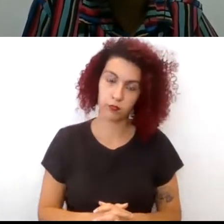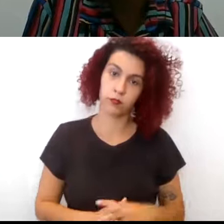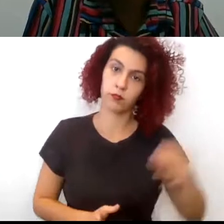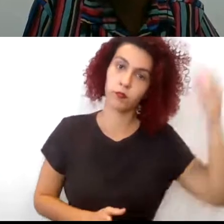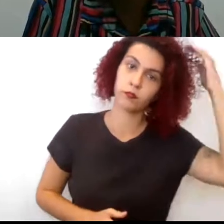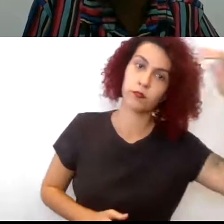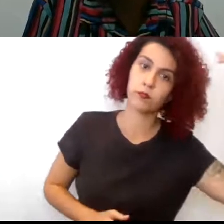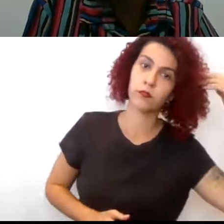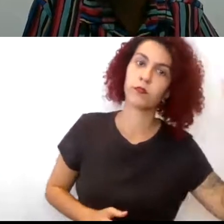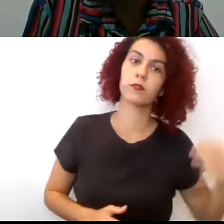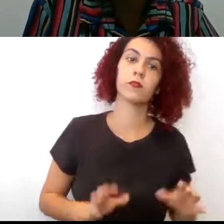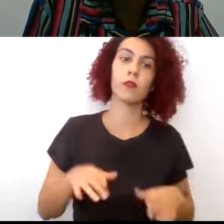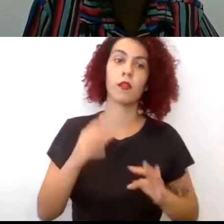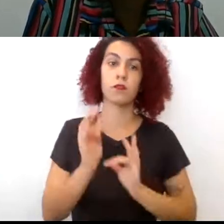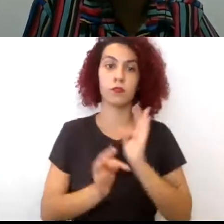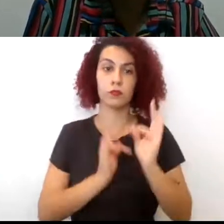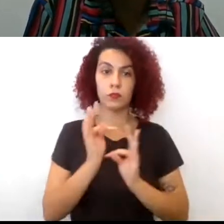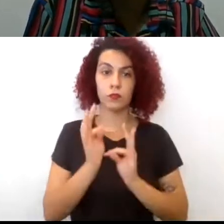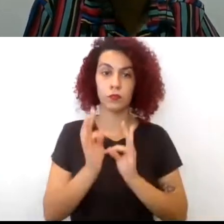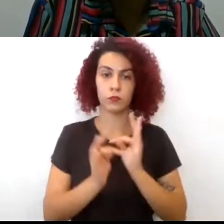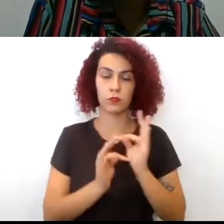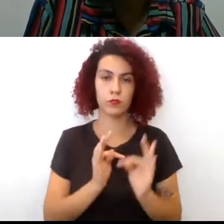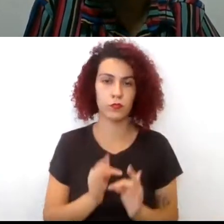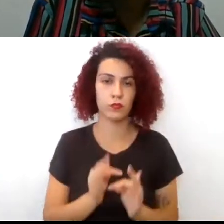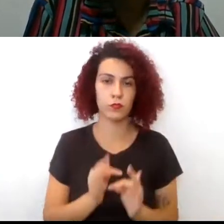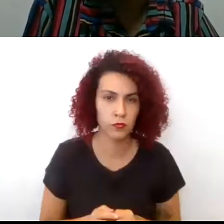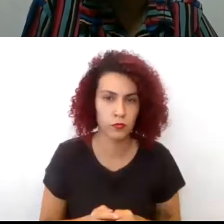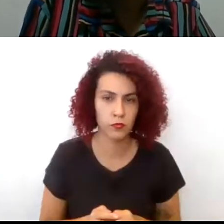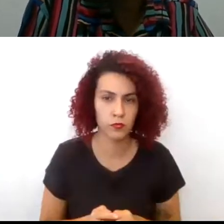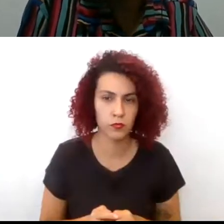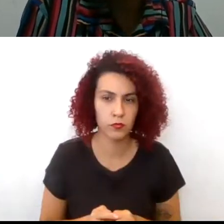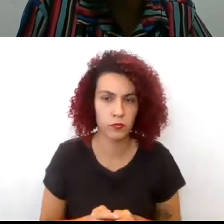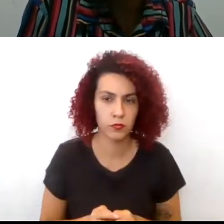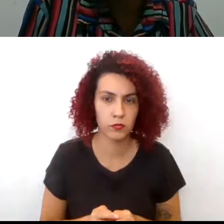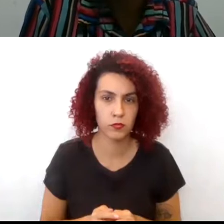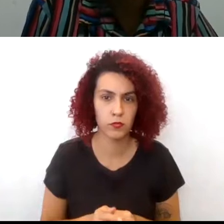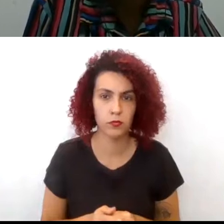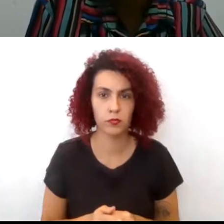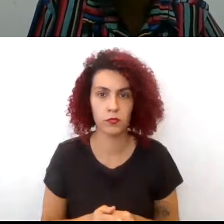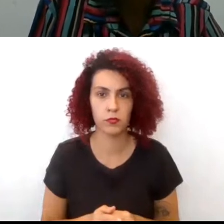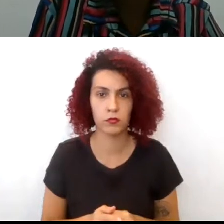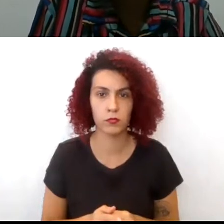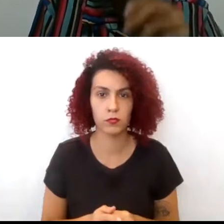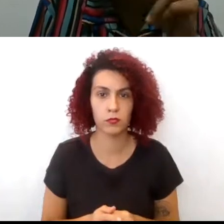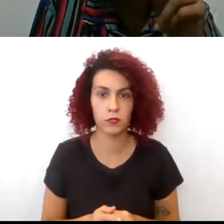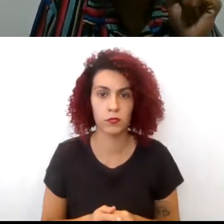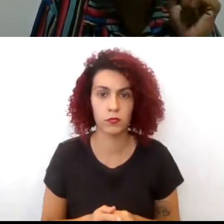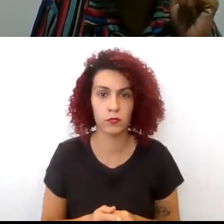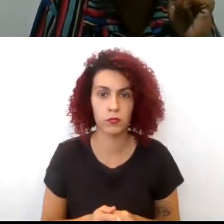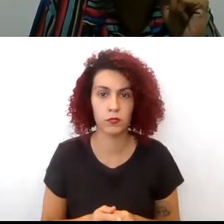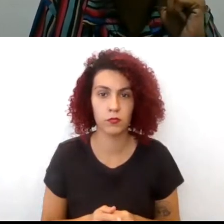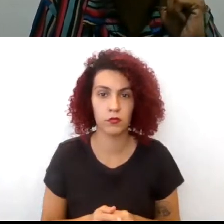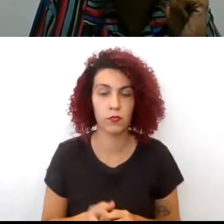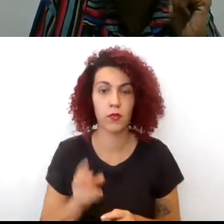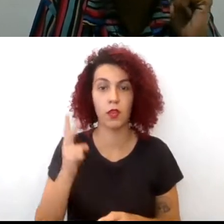então a tecnologia por exemplo Gente ela toda e tem conhecia africano esses dias duas